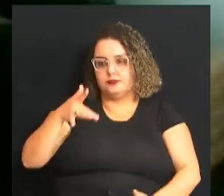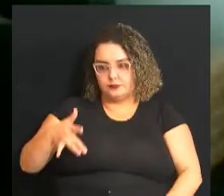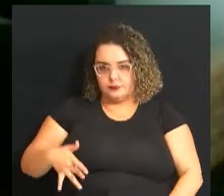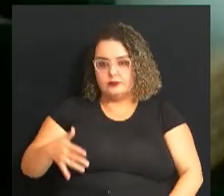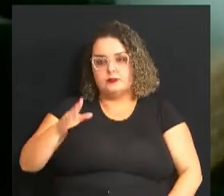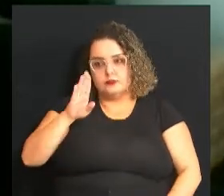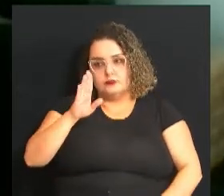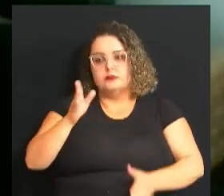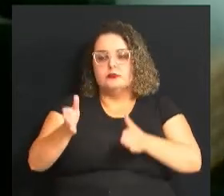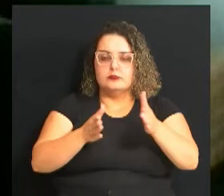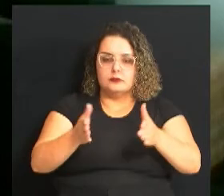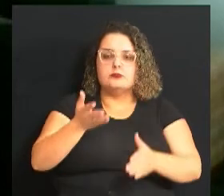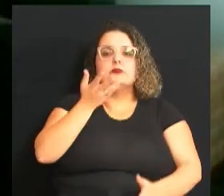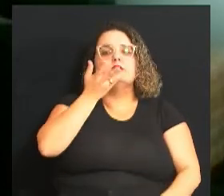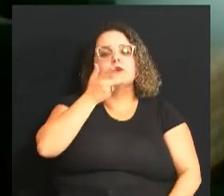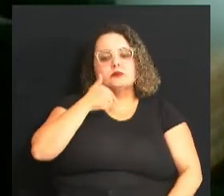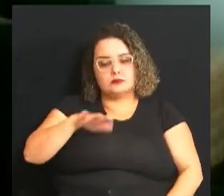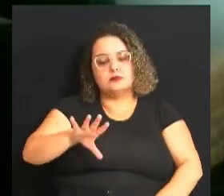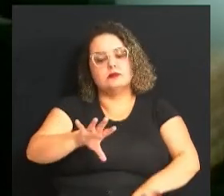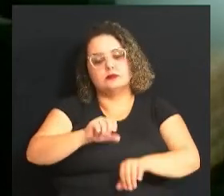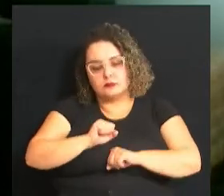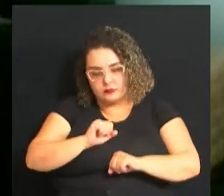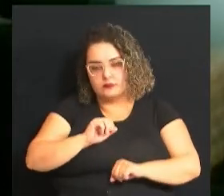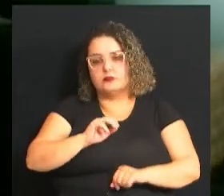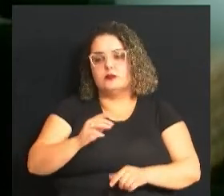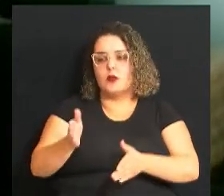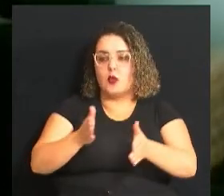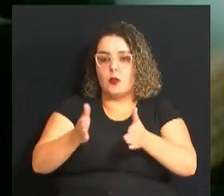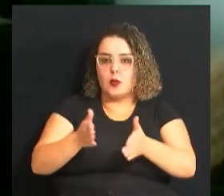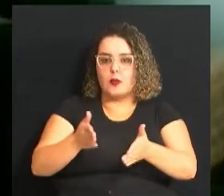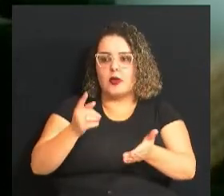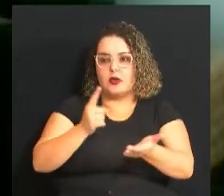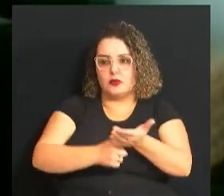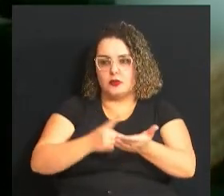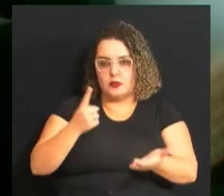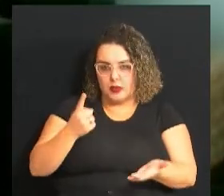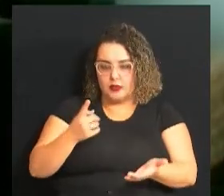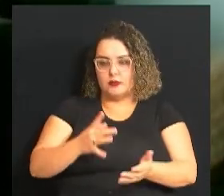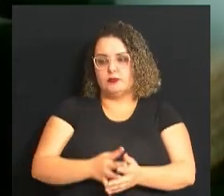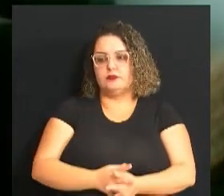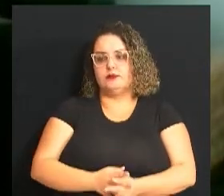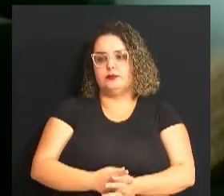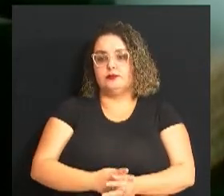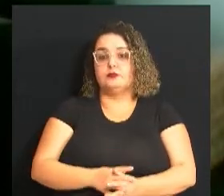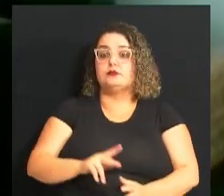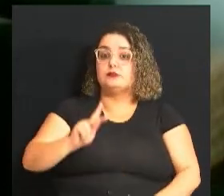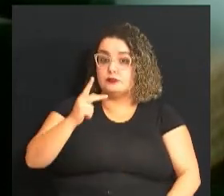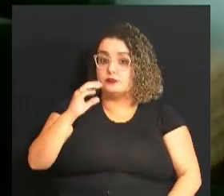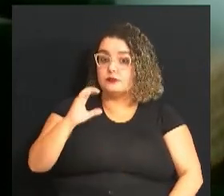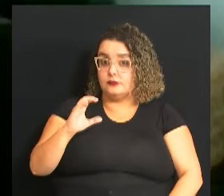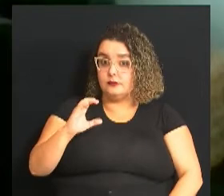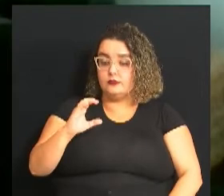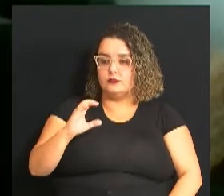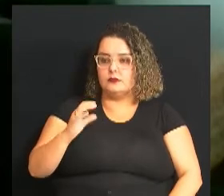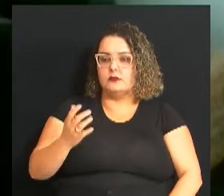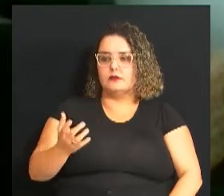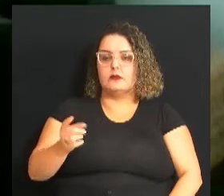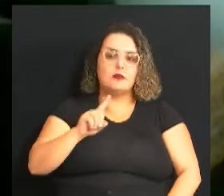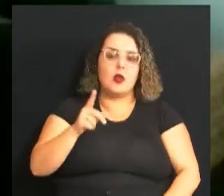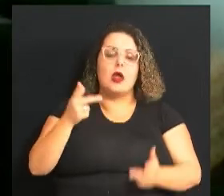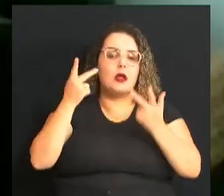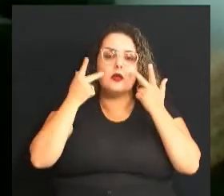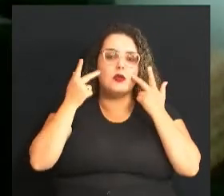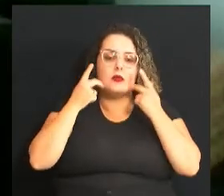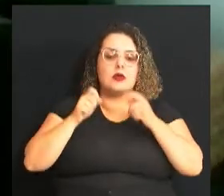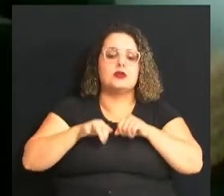na criança adquirir a hepatite B na hora do parto. E a hepatite C também não é muito comum de se transmitir dessa